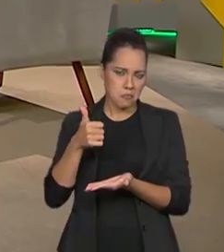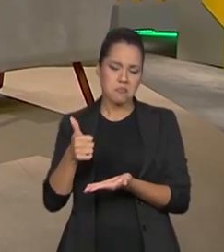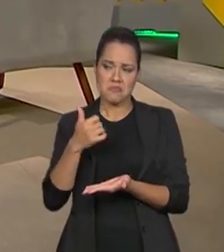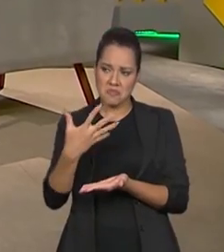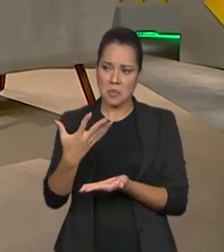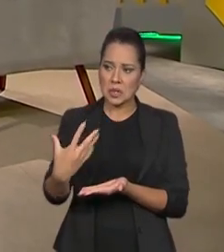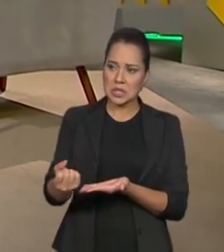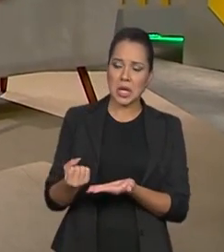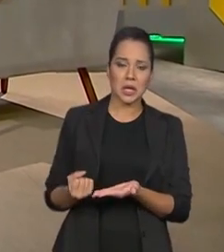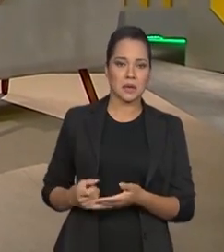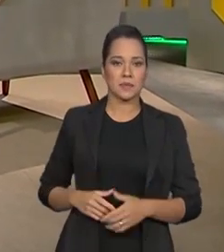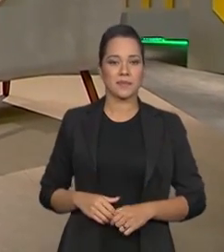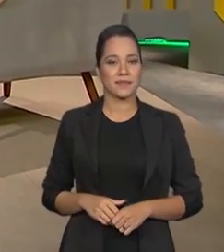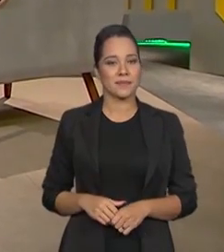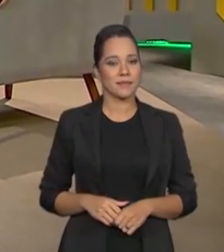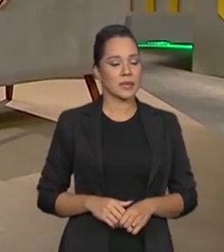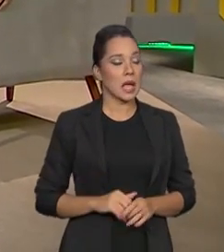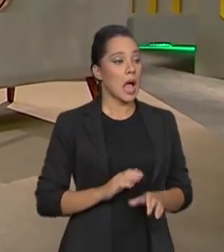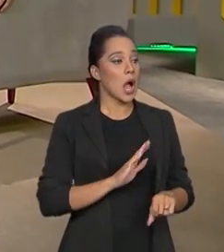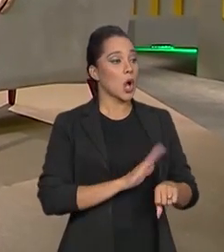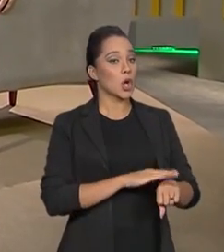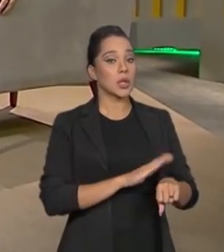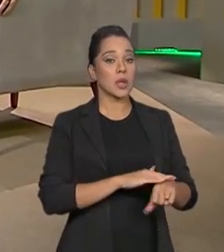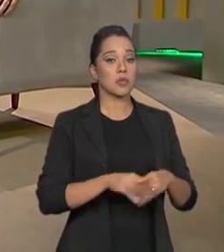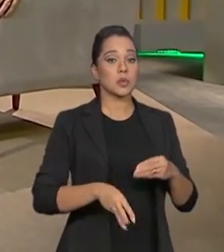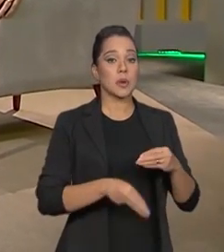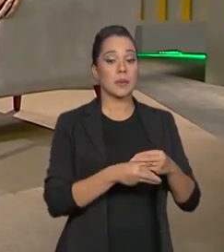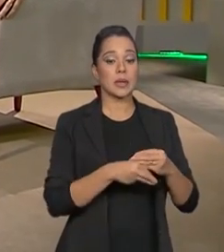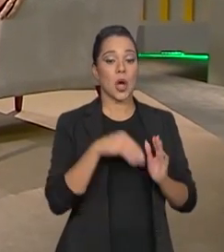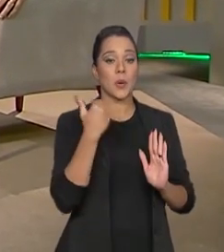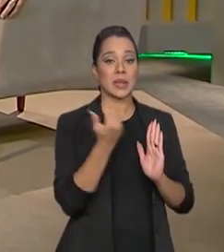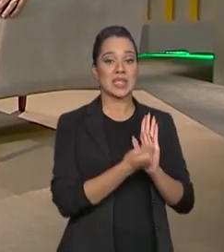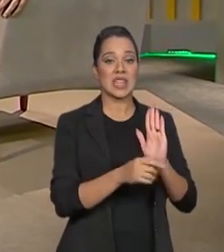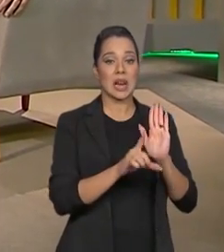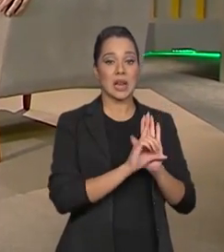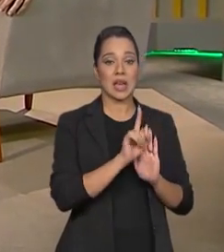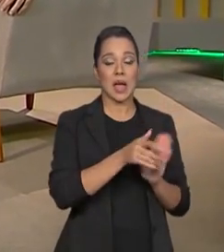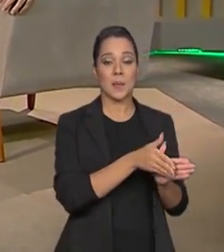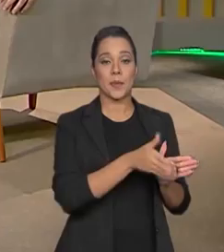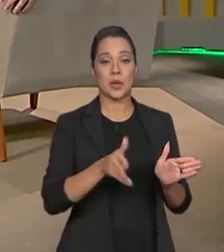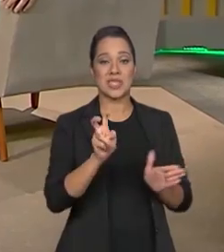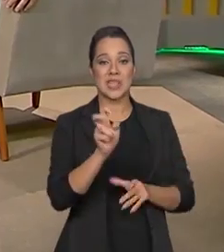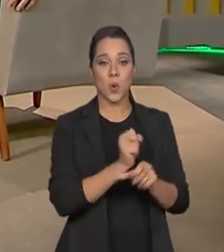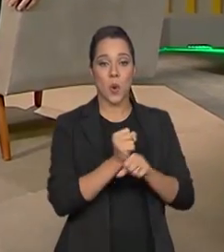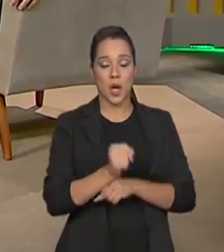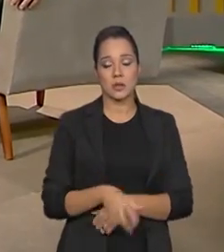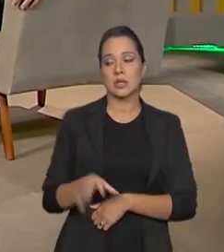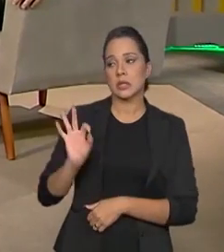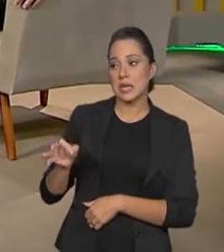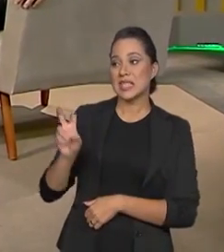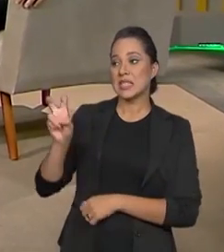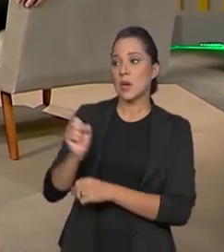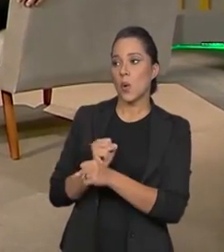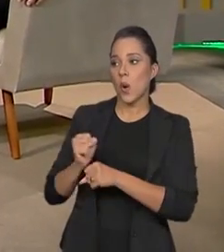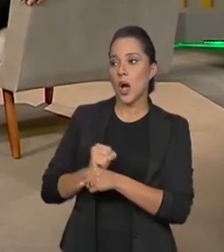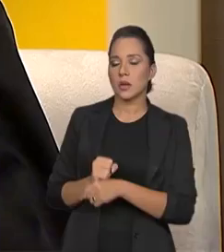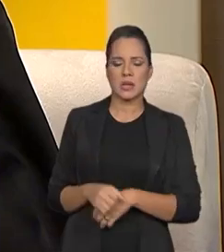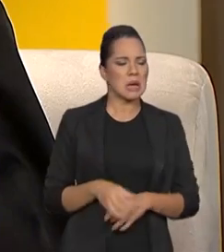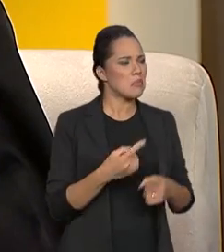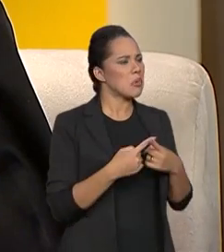implementar vamos utilizar agora o prazo implementação são cinco anos são cinco anos de prazo são cinco anos